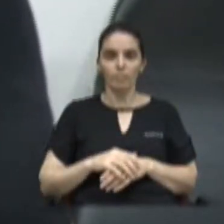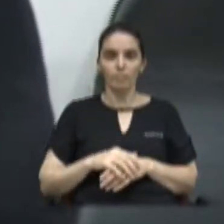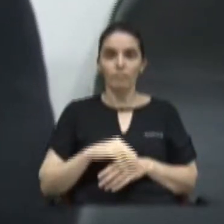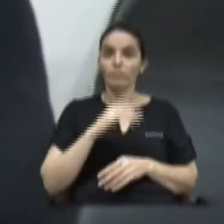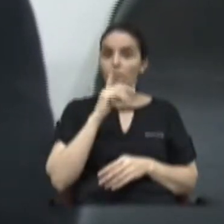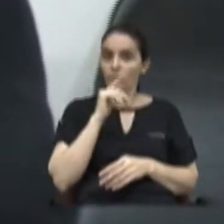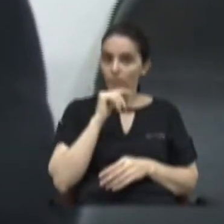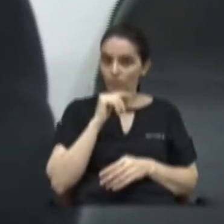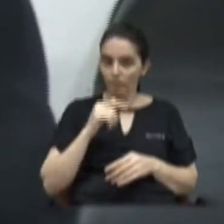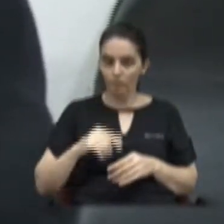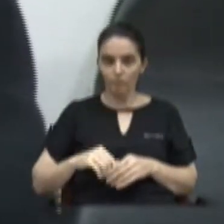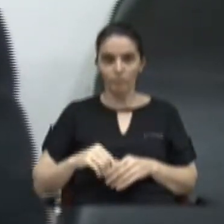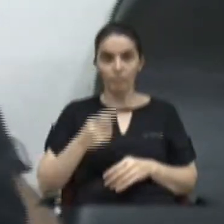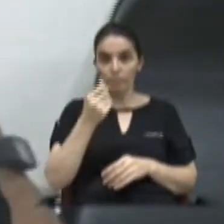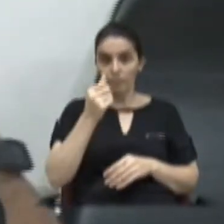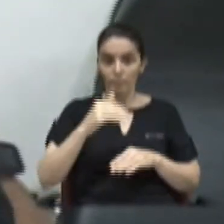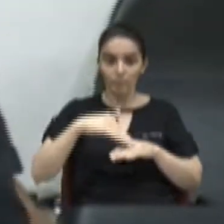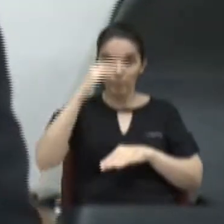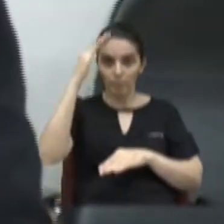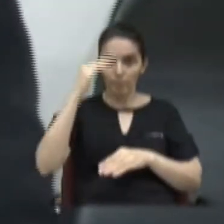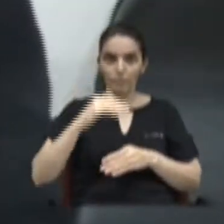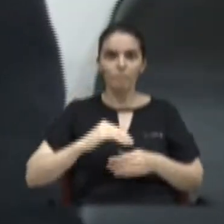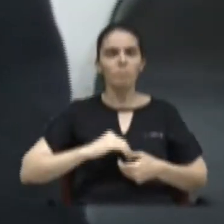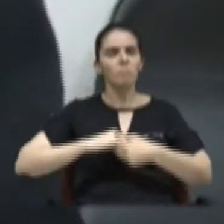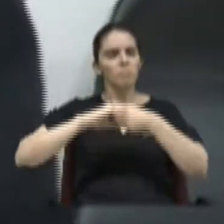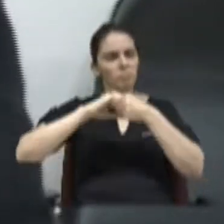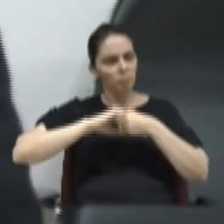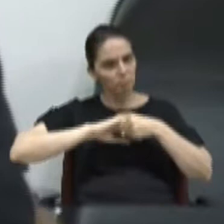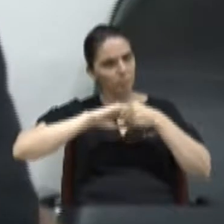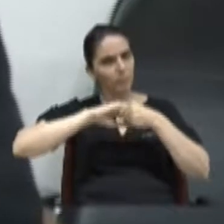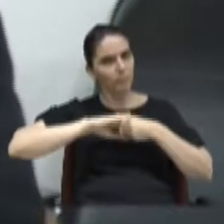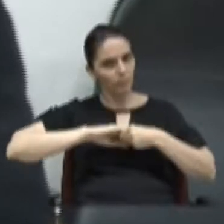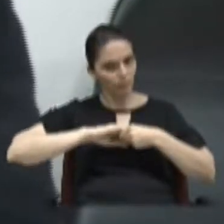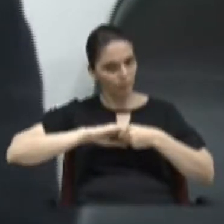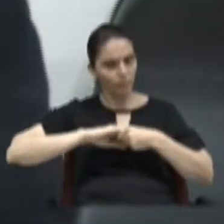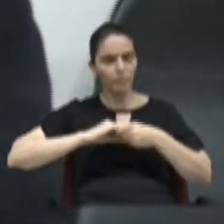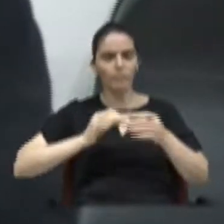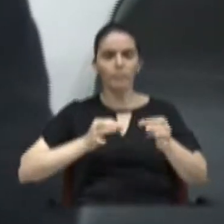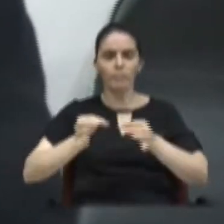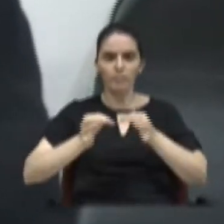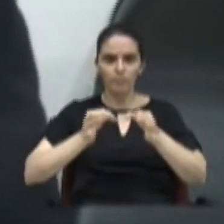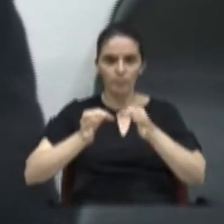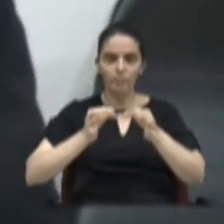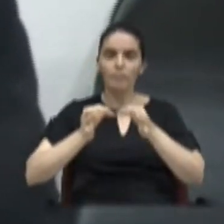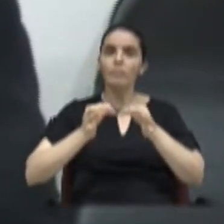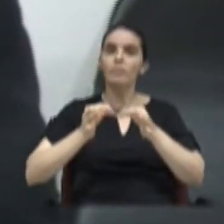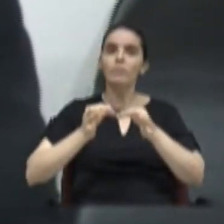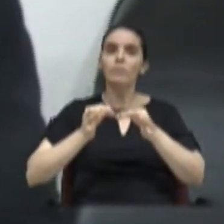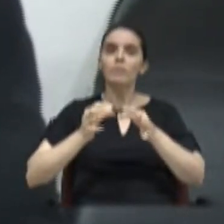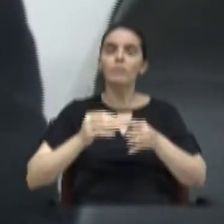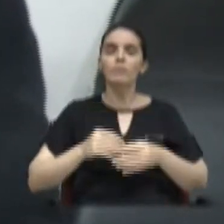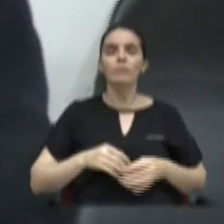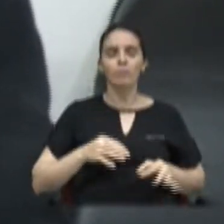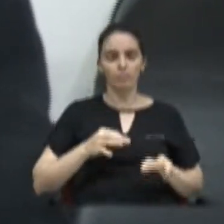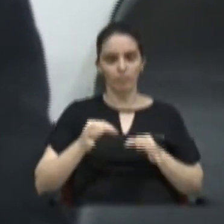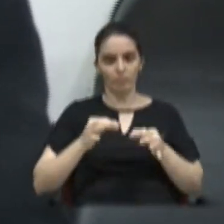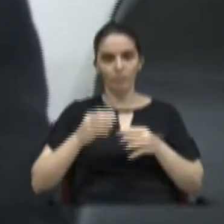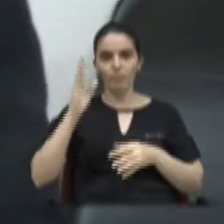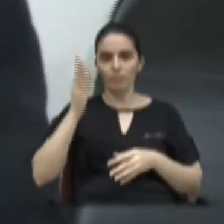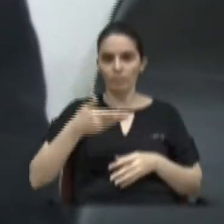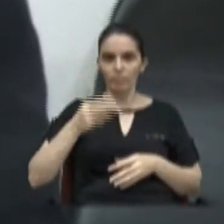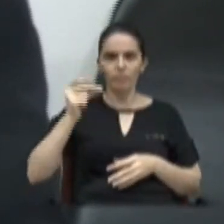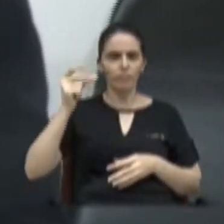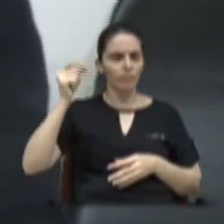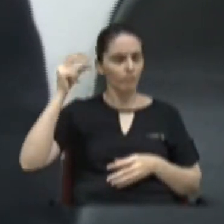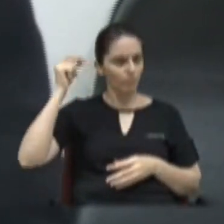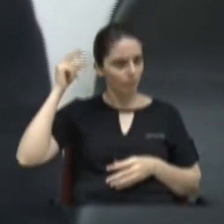nosso município. Lu, parabéns pelo teu projeto, um projeto que está na casa já há muito